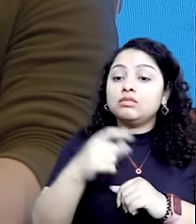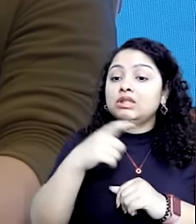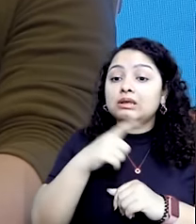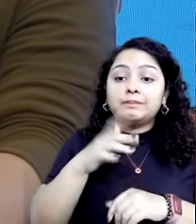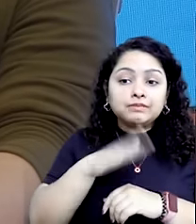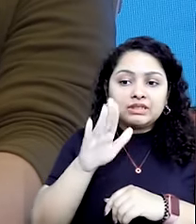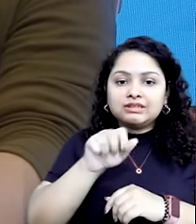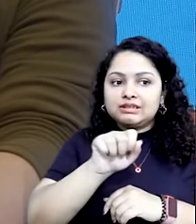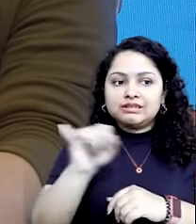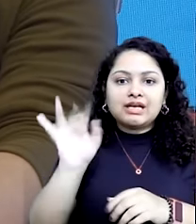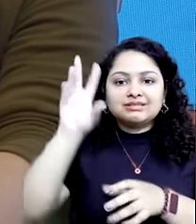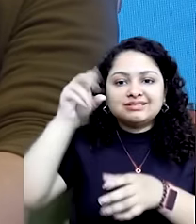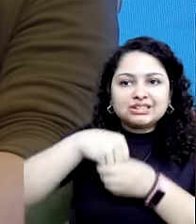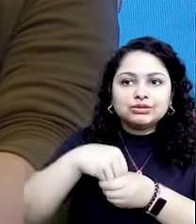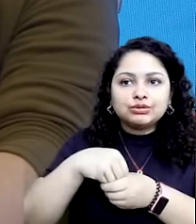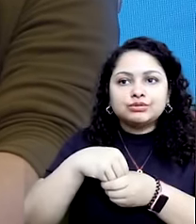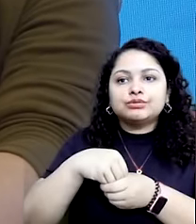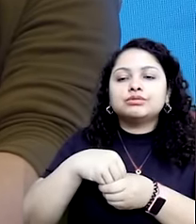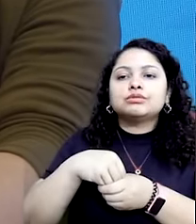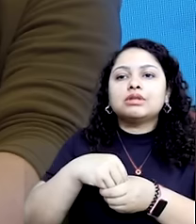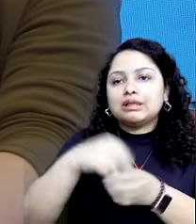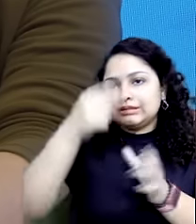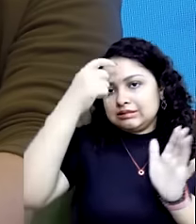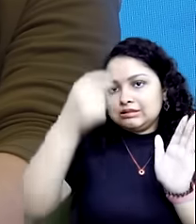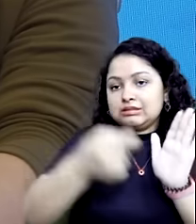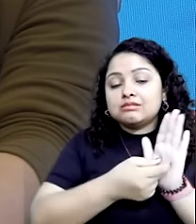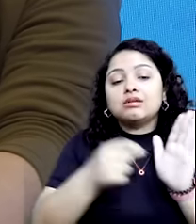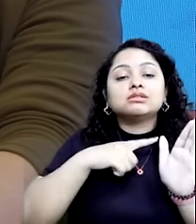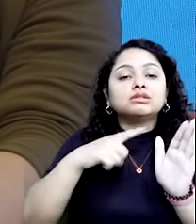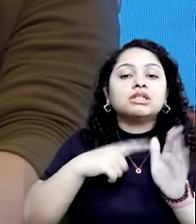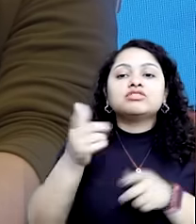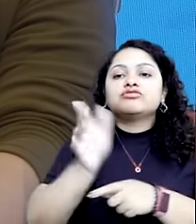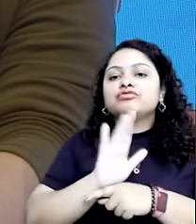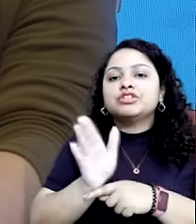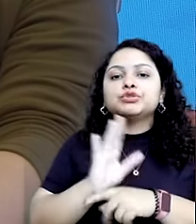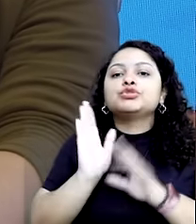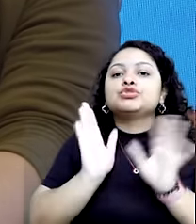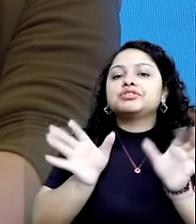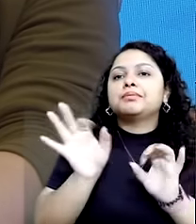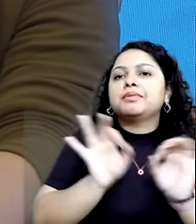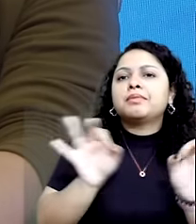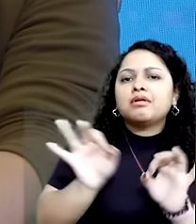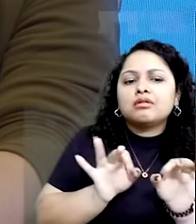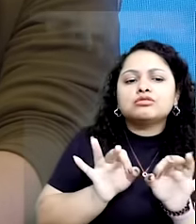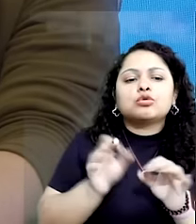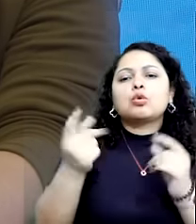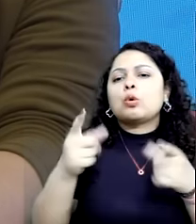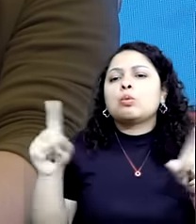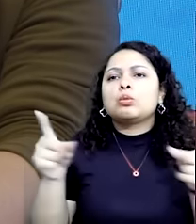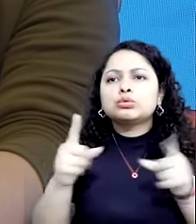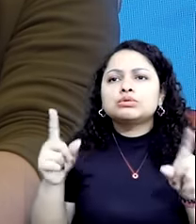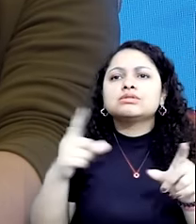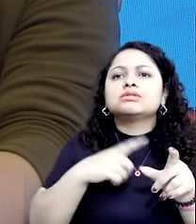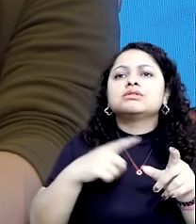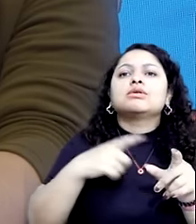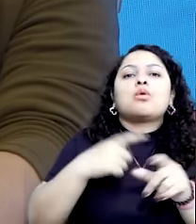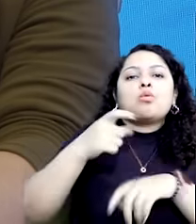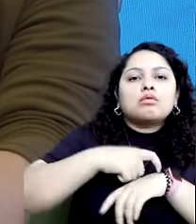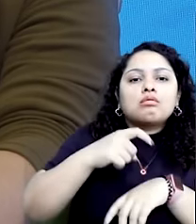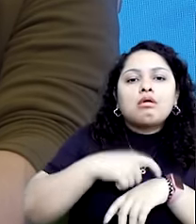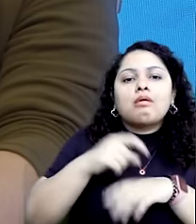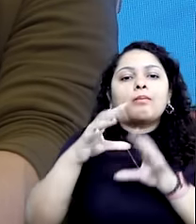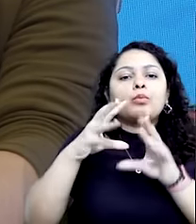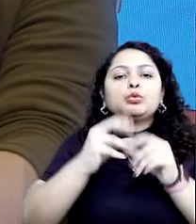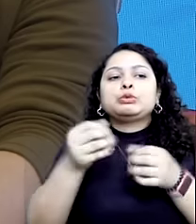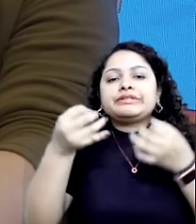A I dentro onde você já tem vídeos já pré-formatados com música com temporizador tudo tudo